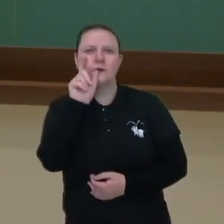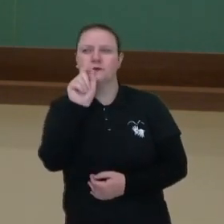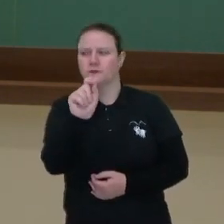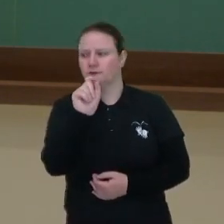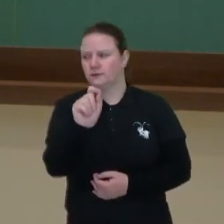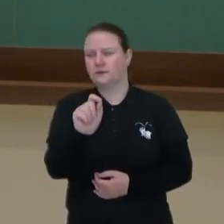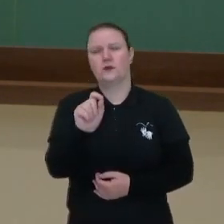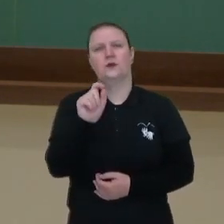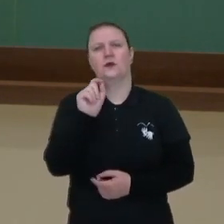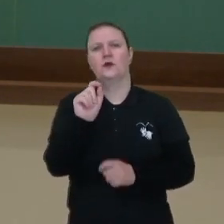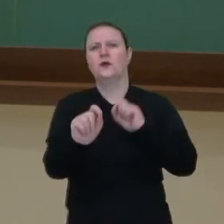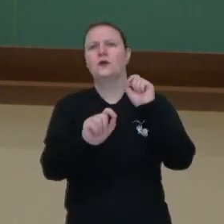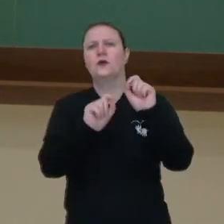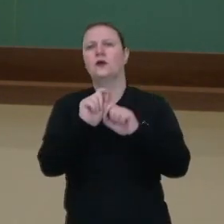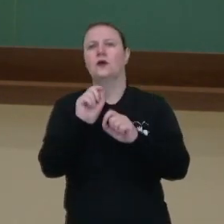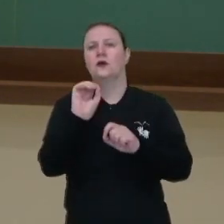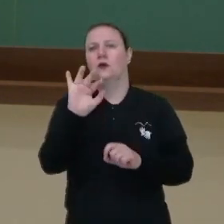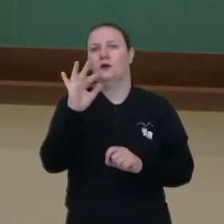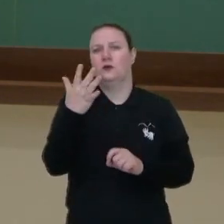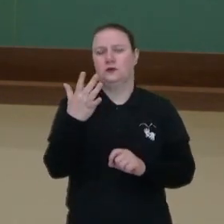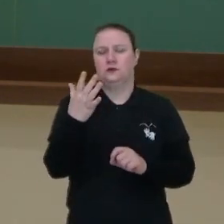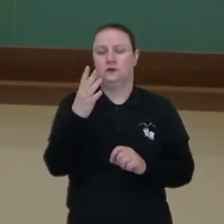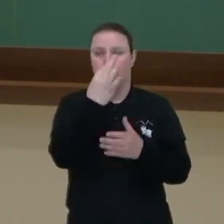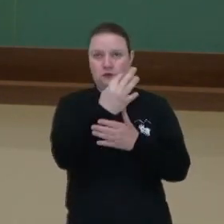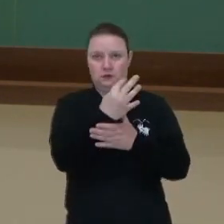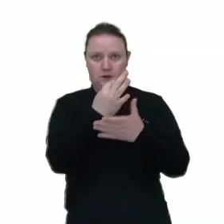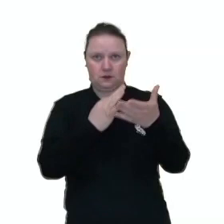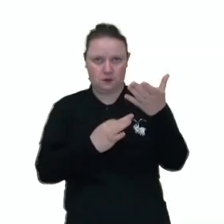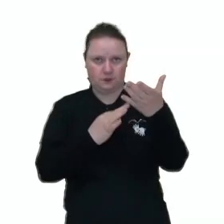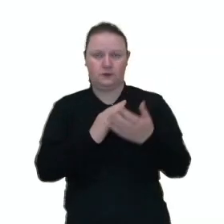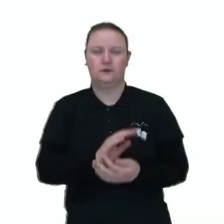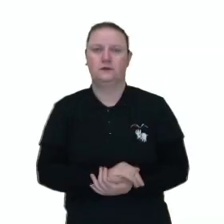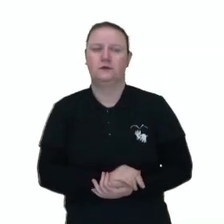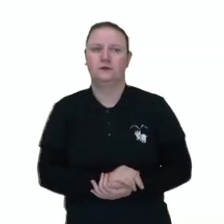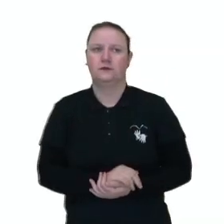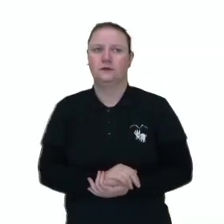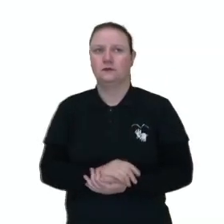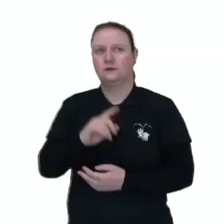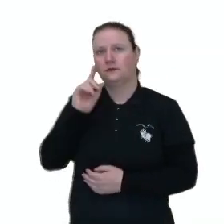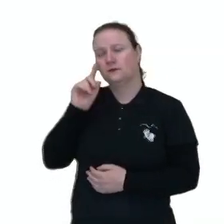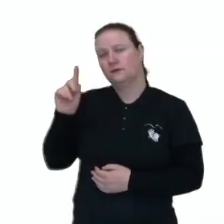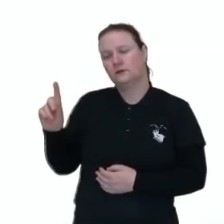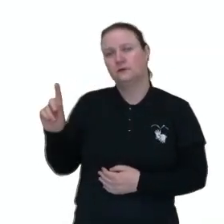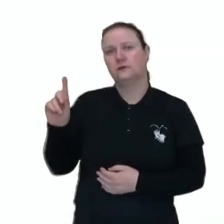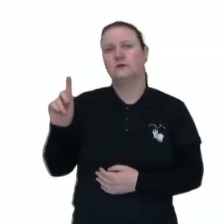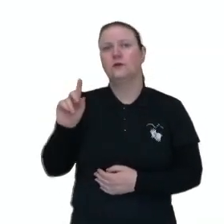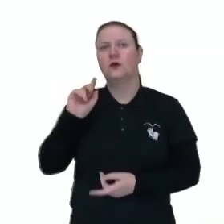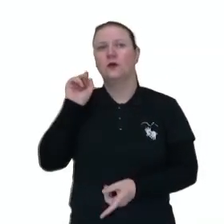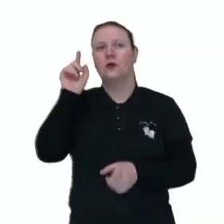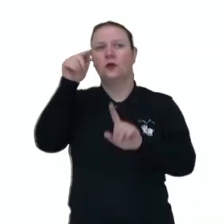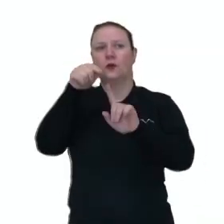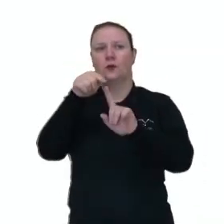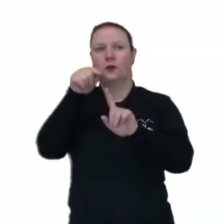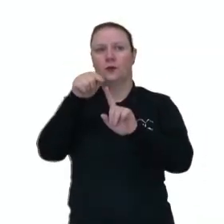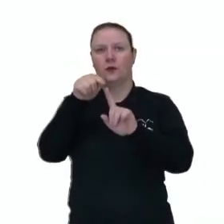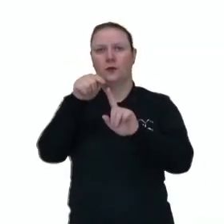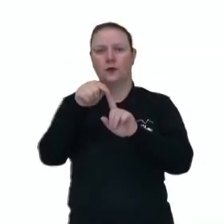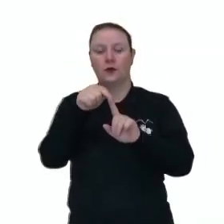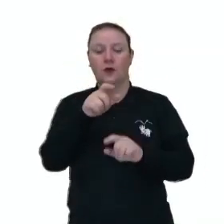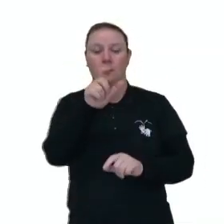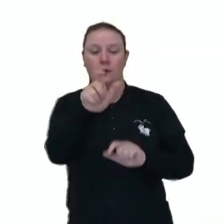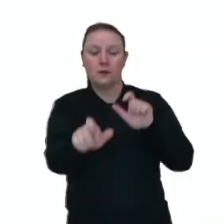algumas situações aqui em relação ao texto. Então, a notícia ela tem como objetivo informar ao leitor sobre